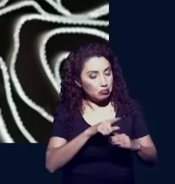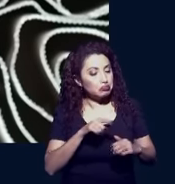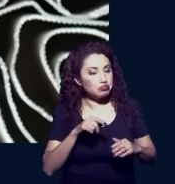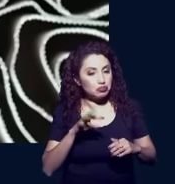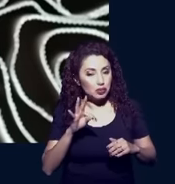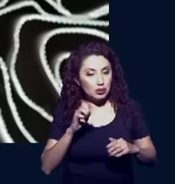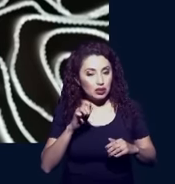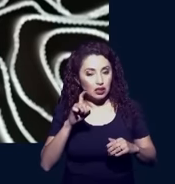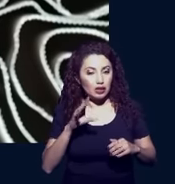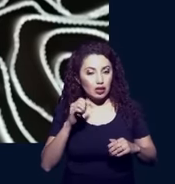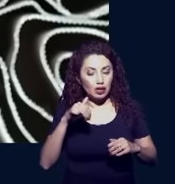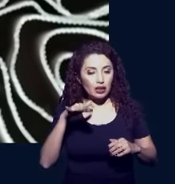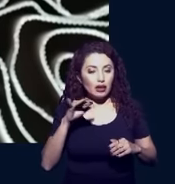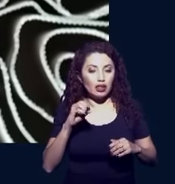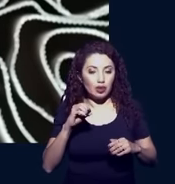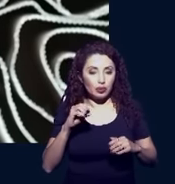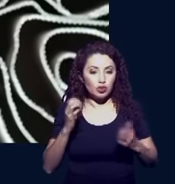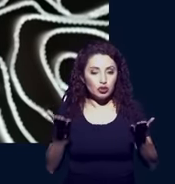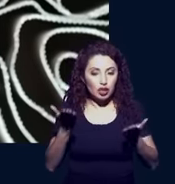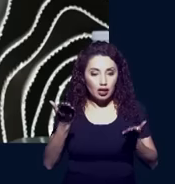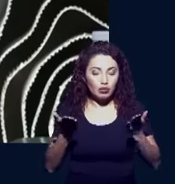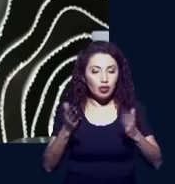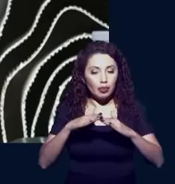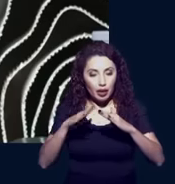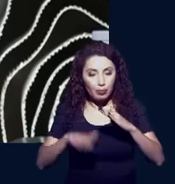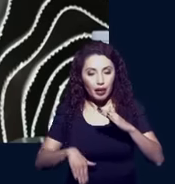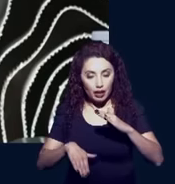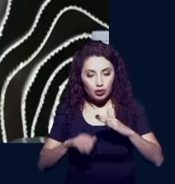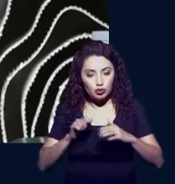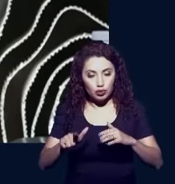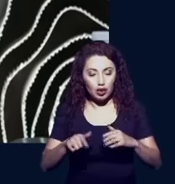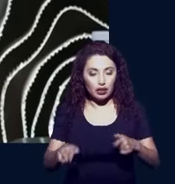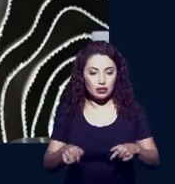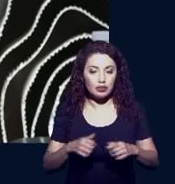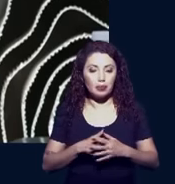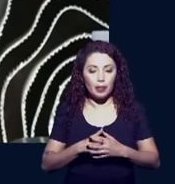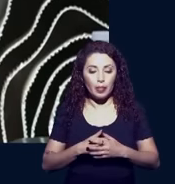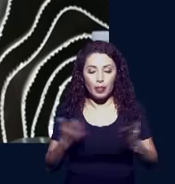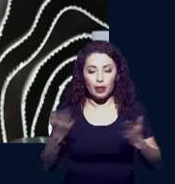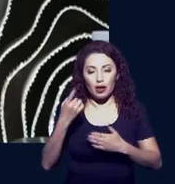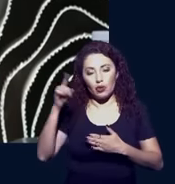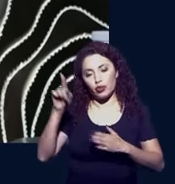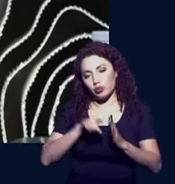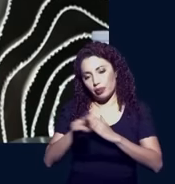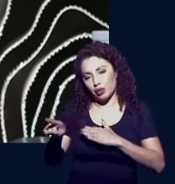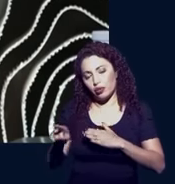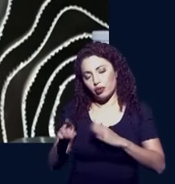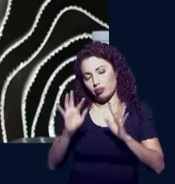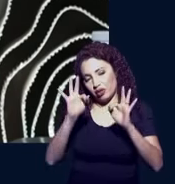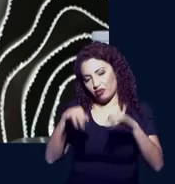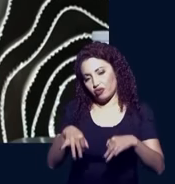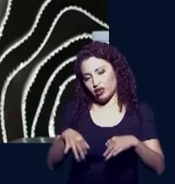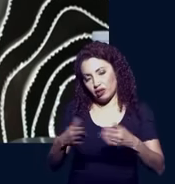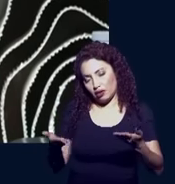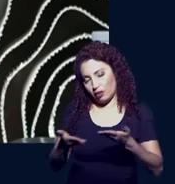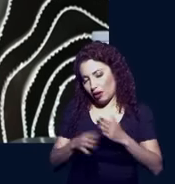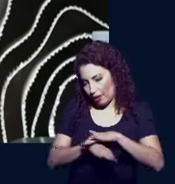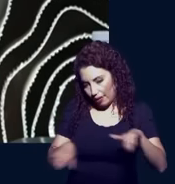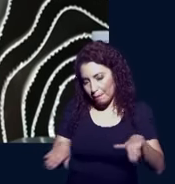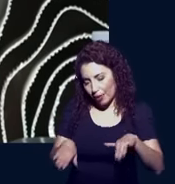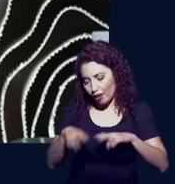de câmbio de Equilíbrio é mais baixa do que essa agora stev acho que uma última pergunta aqui pra gente pra gente encerrar aqui o nosso painel